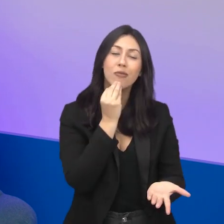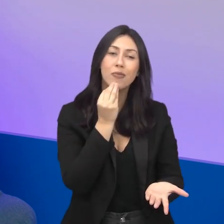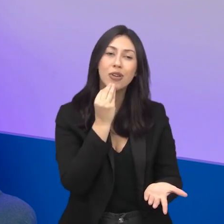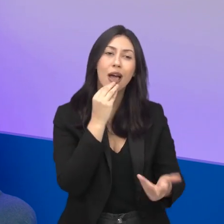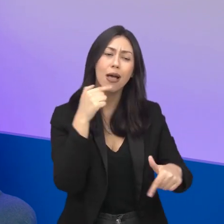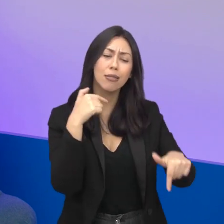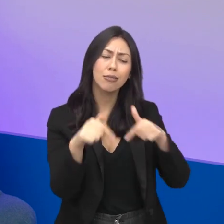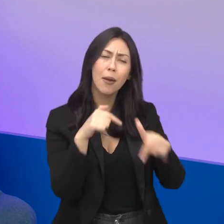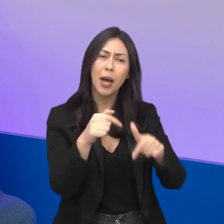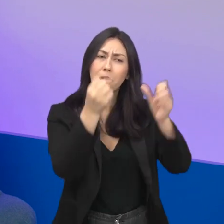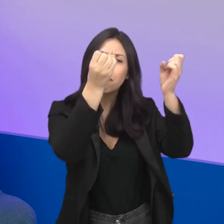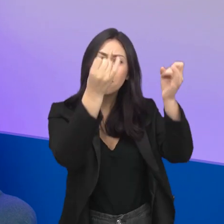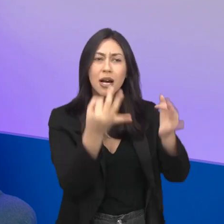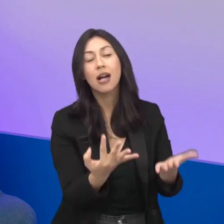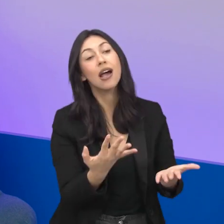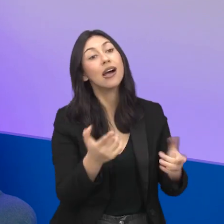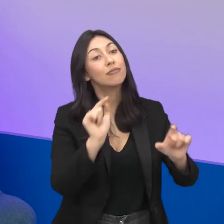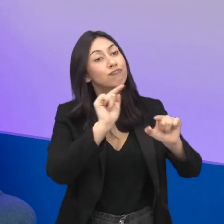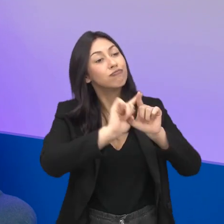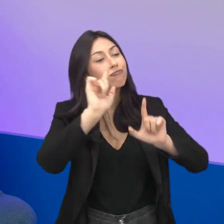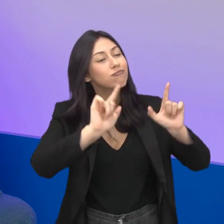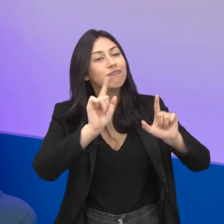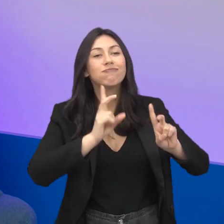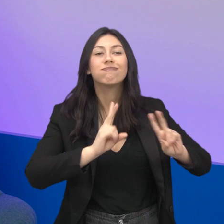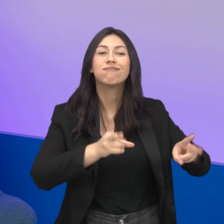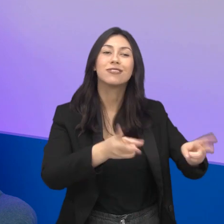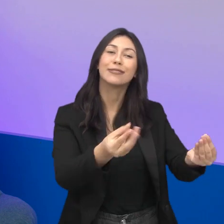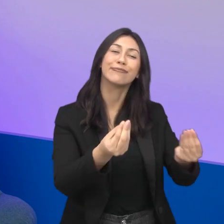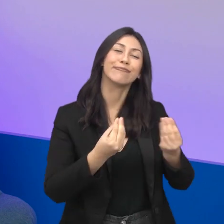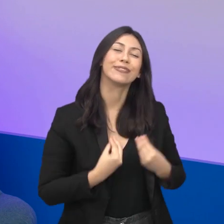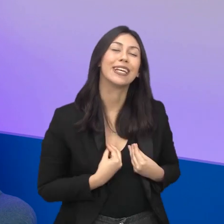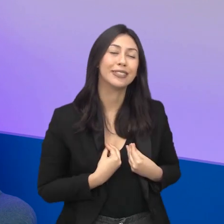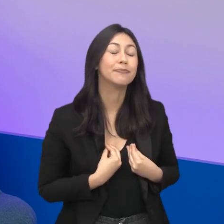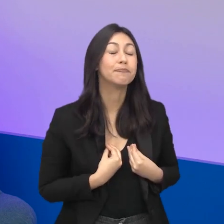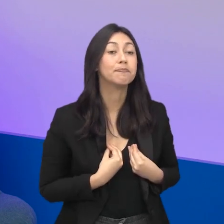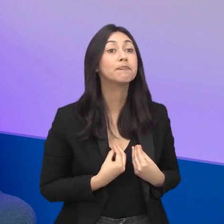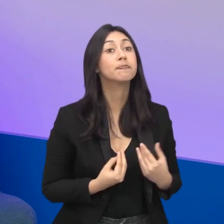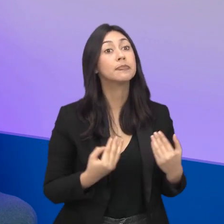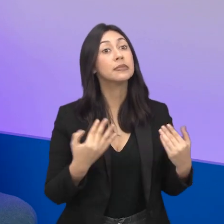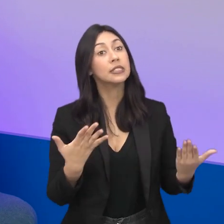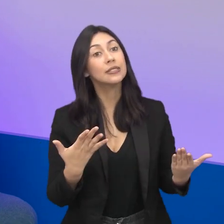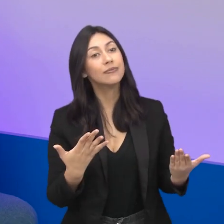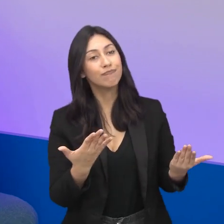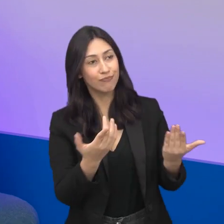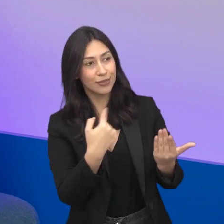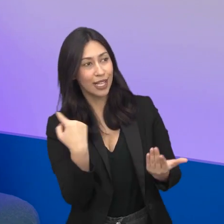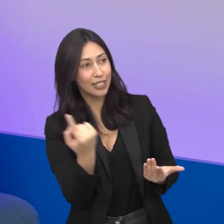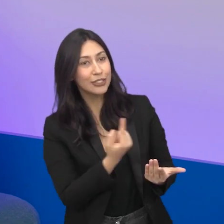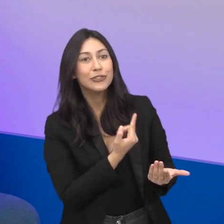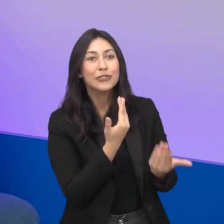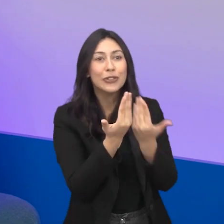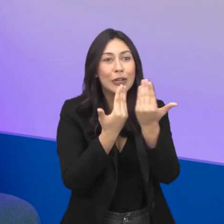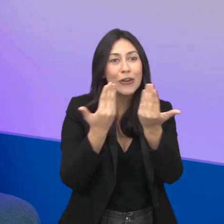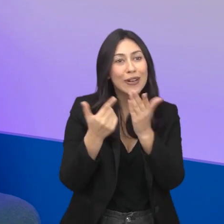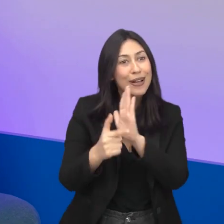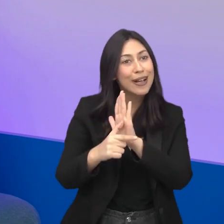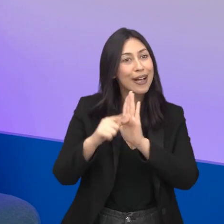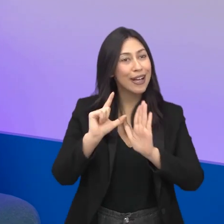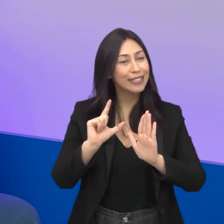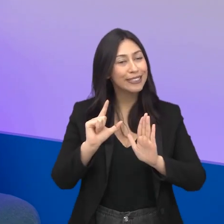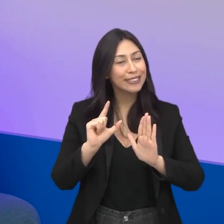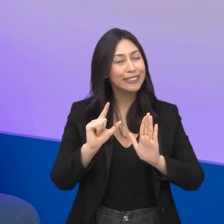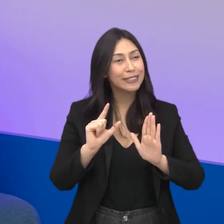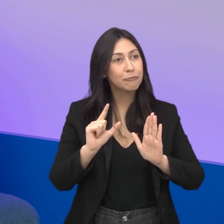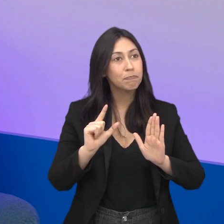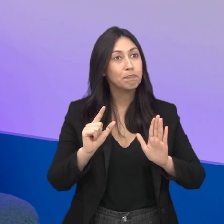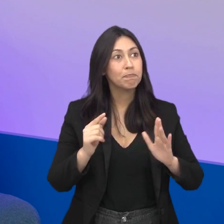do nosso trabalho que a TV Câmara sempre dá aqui aos vereadores, né? E a gente estava até conversando um pouco antes de começar o programa,